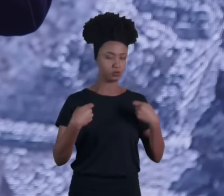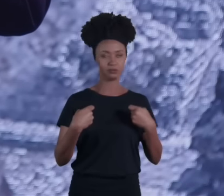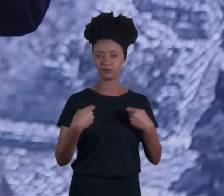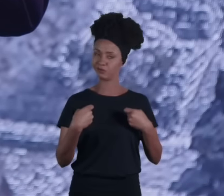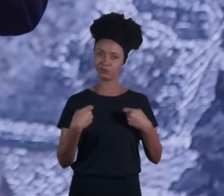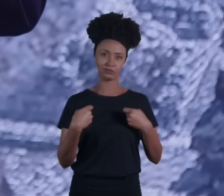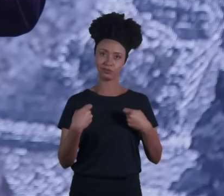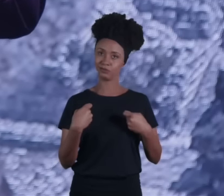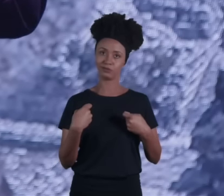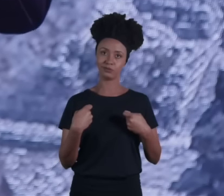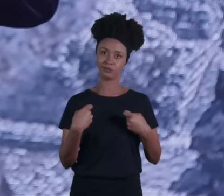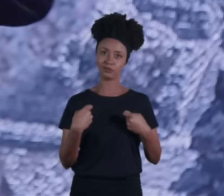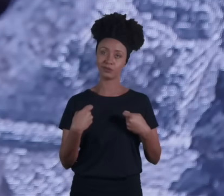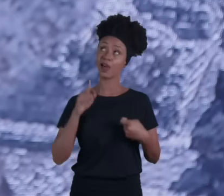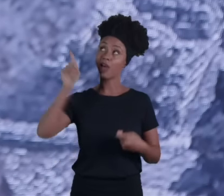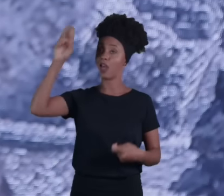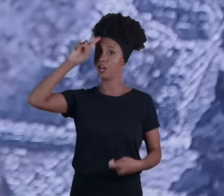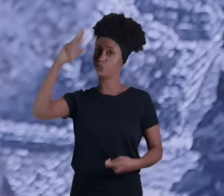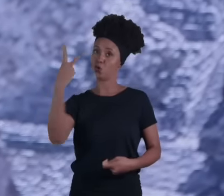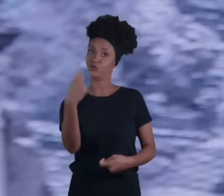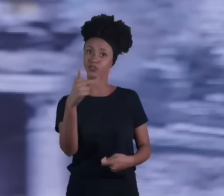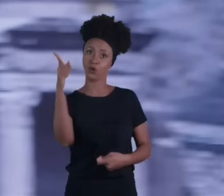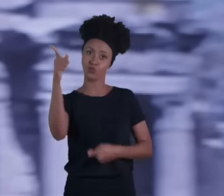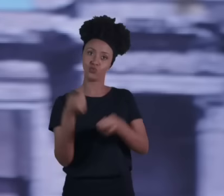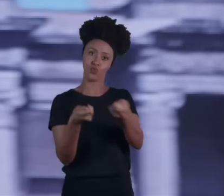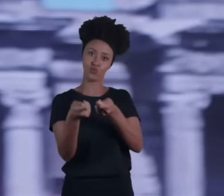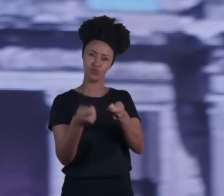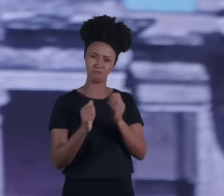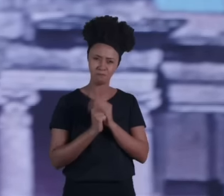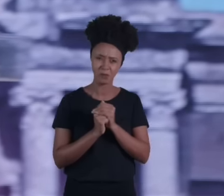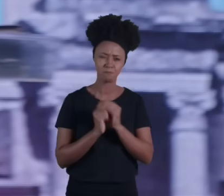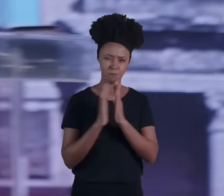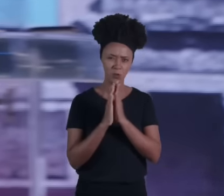pertence a ele. Feche os seus olhos.